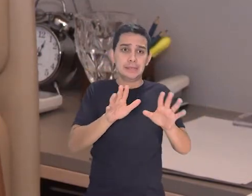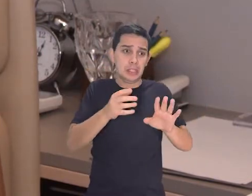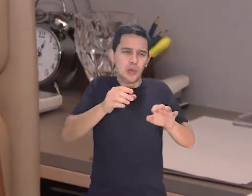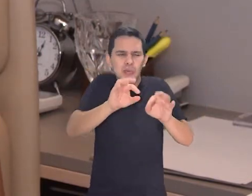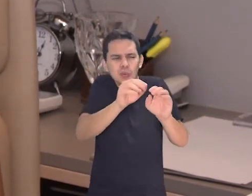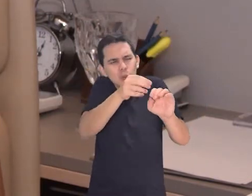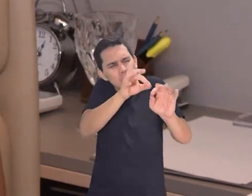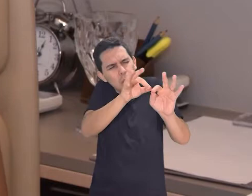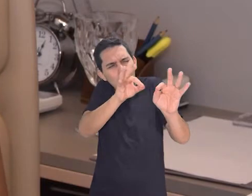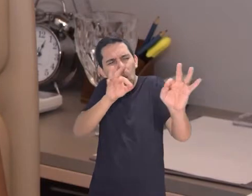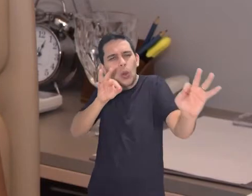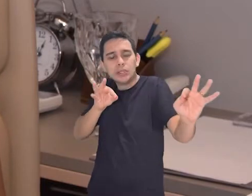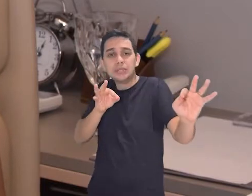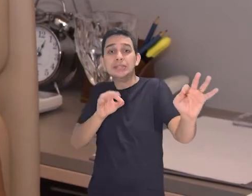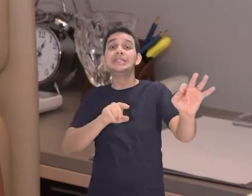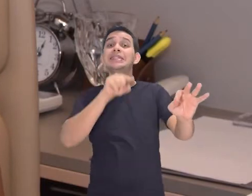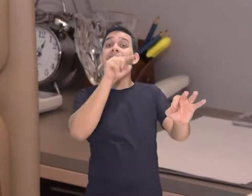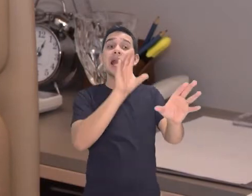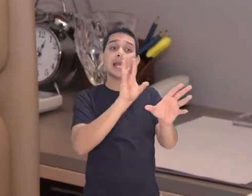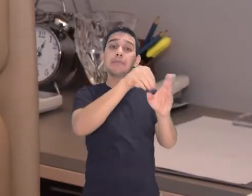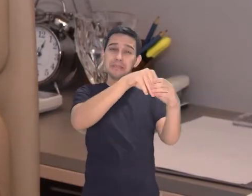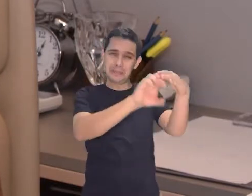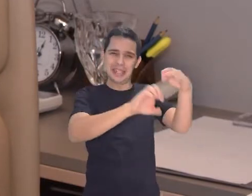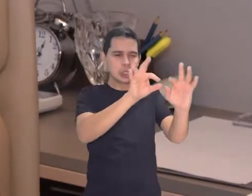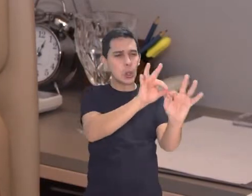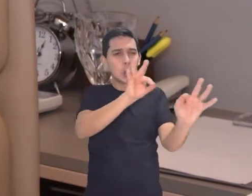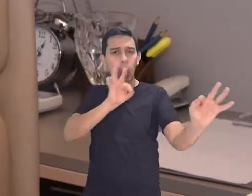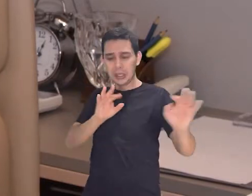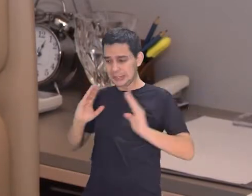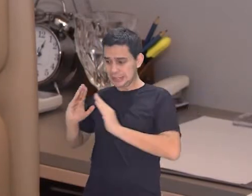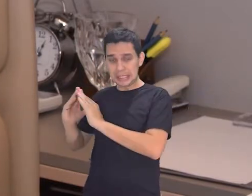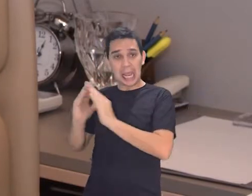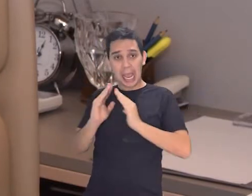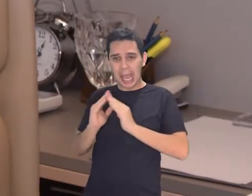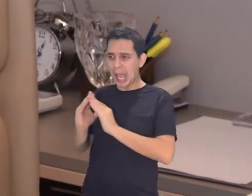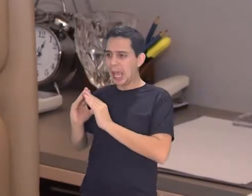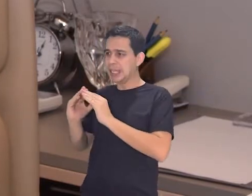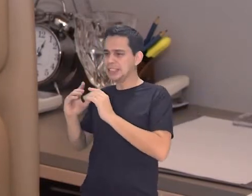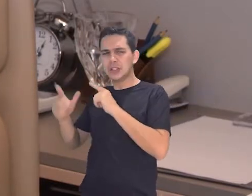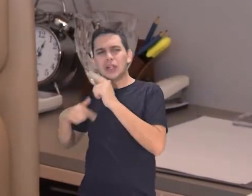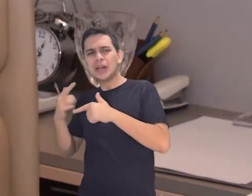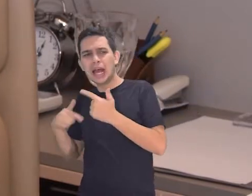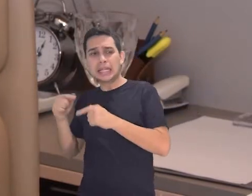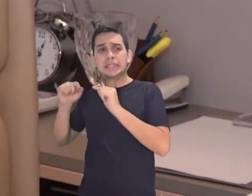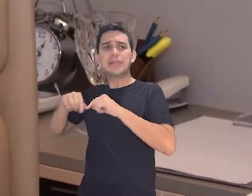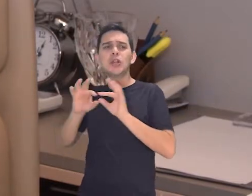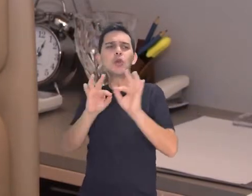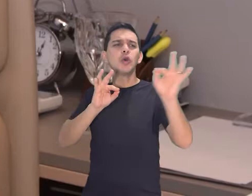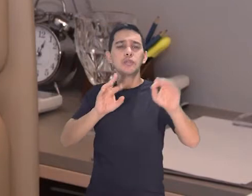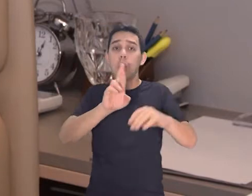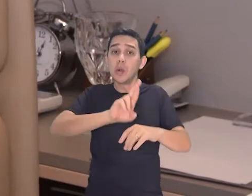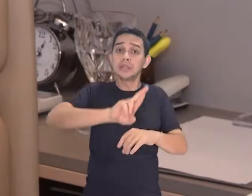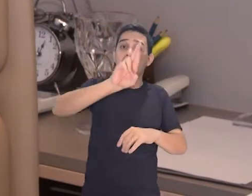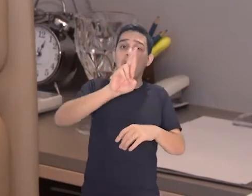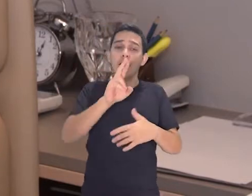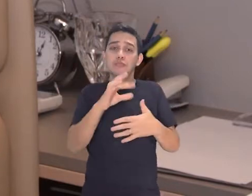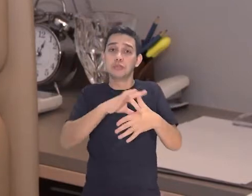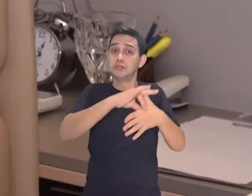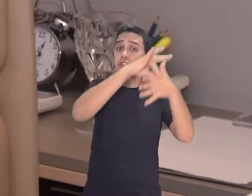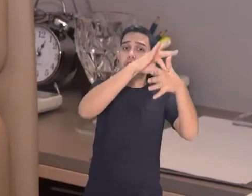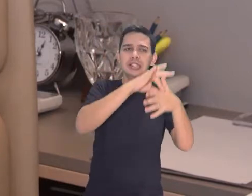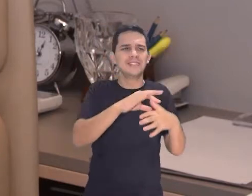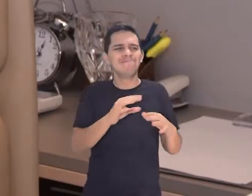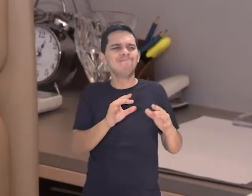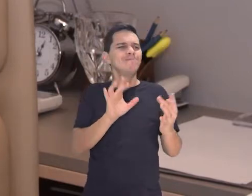trabalho e com a oportunidade de conviver com os meus colegas, com as minhas lideranças, a gente tem uma perda nesse